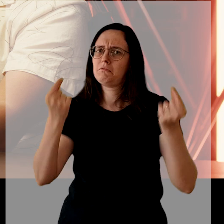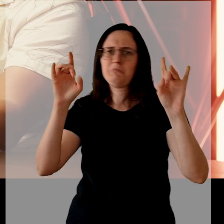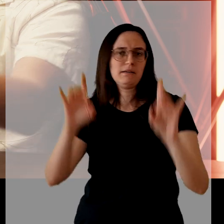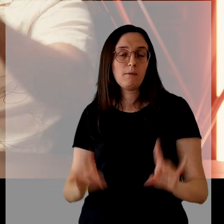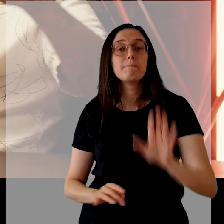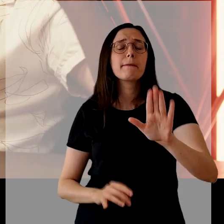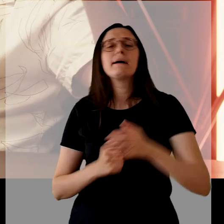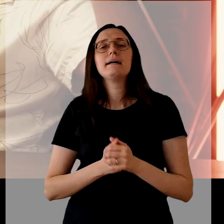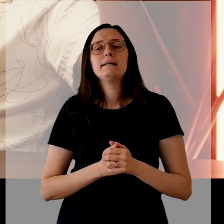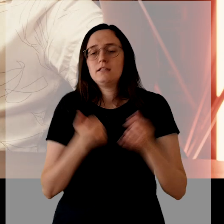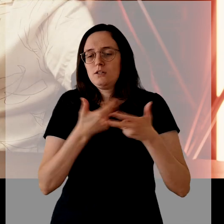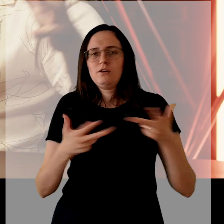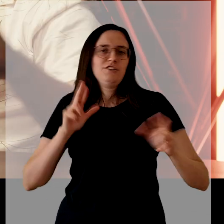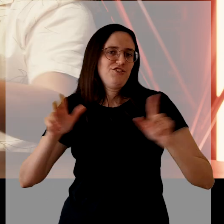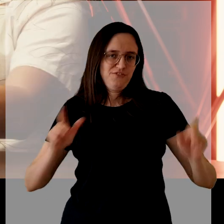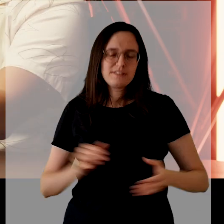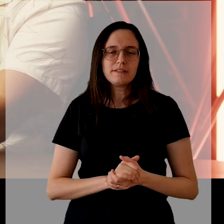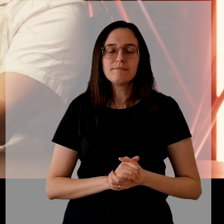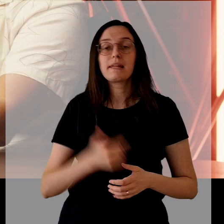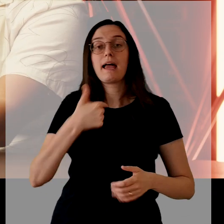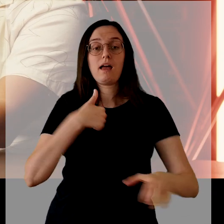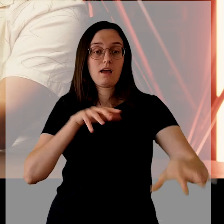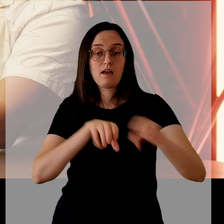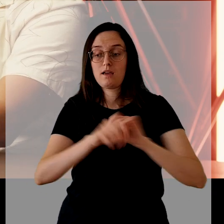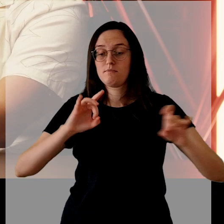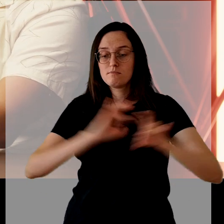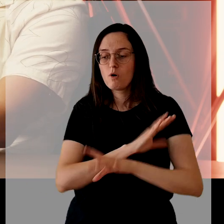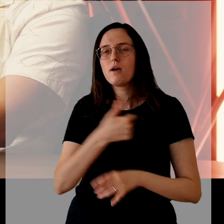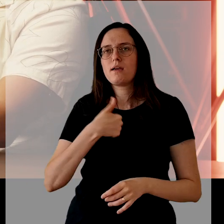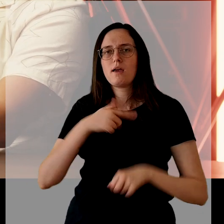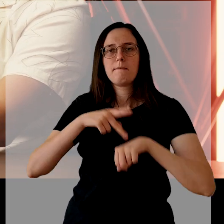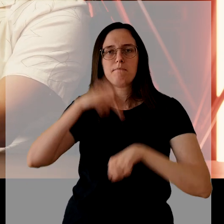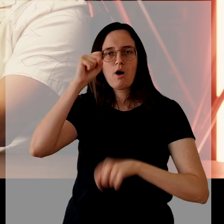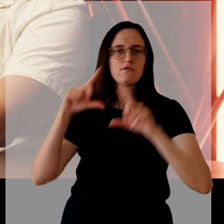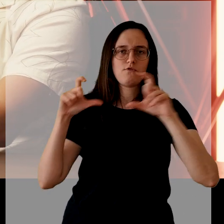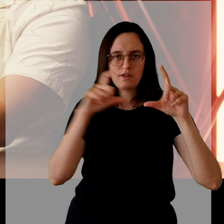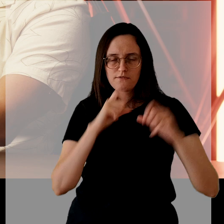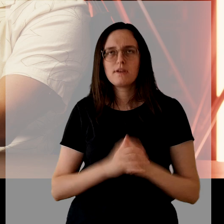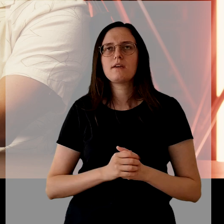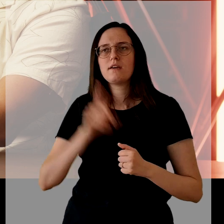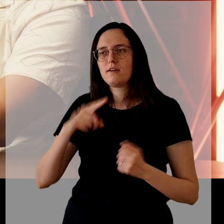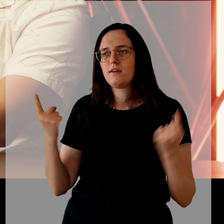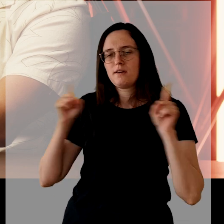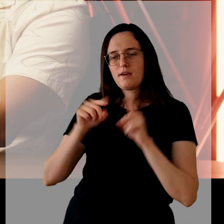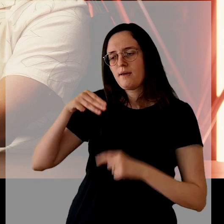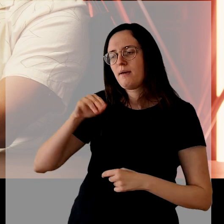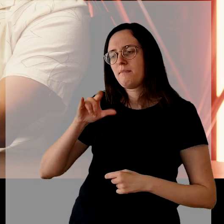aí. Então, coisas muito diferentes. Quando eu me formei, eu fiz ainda uma pós em fotografia com o Milton